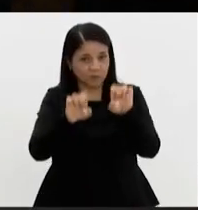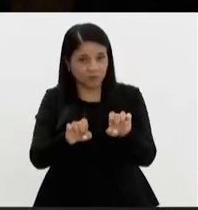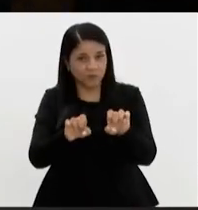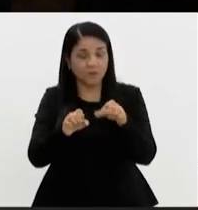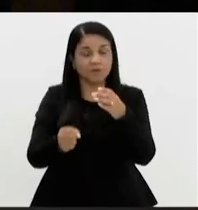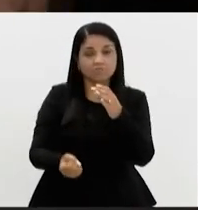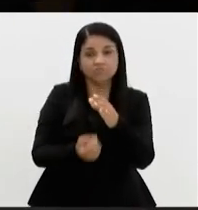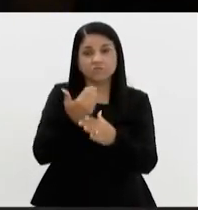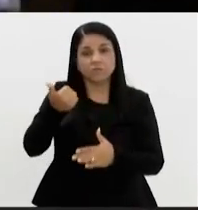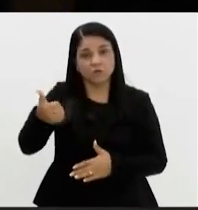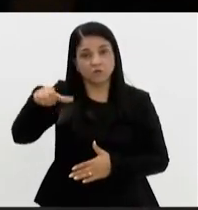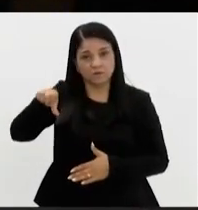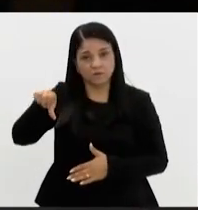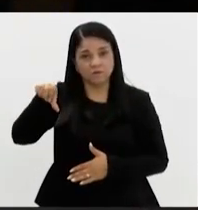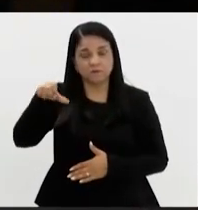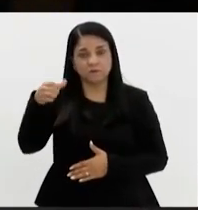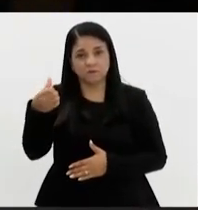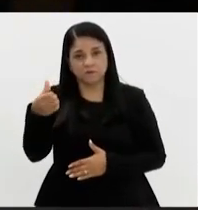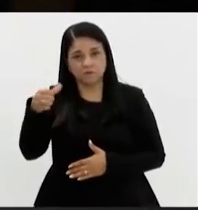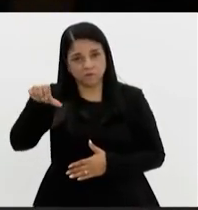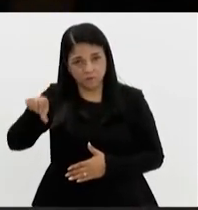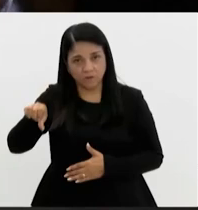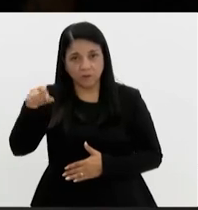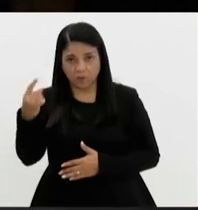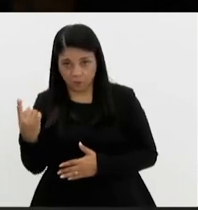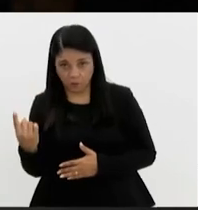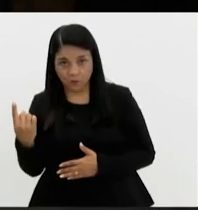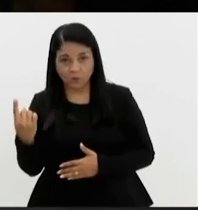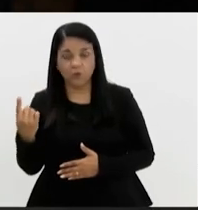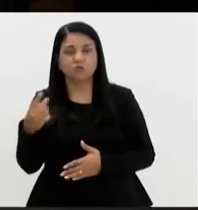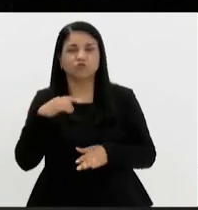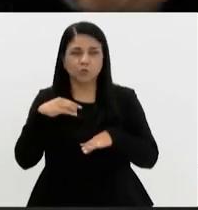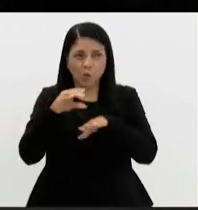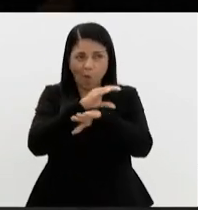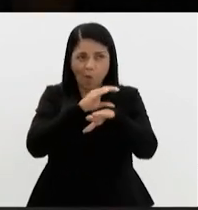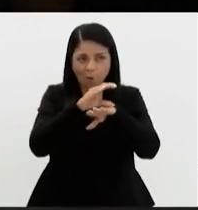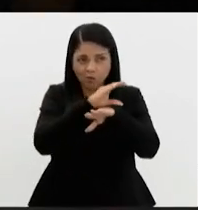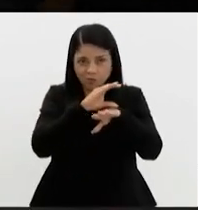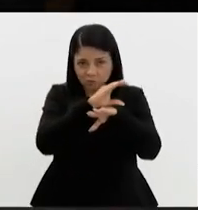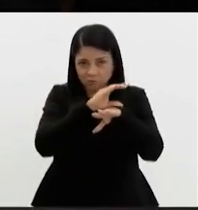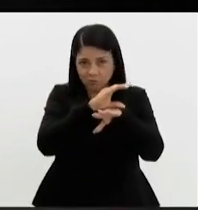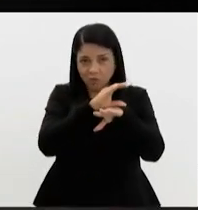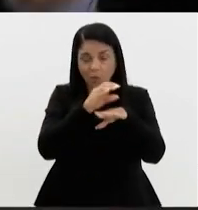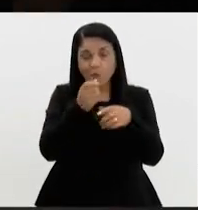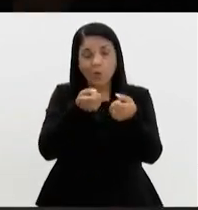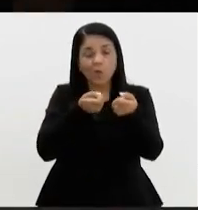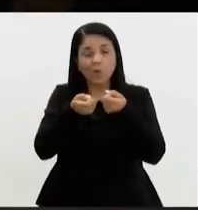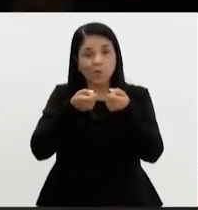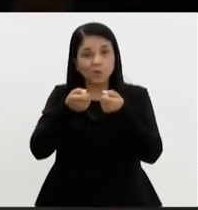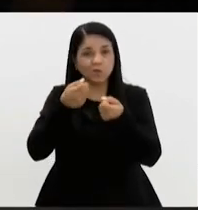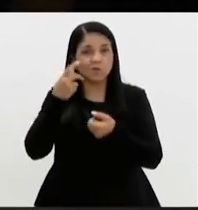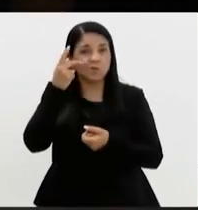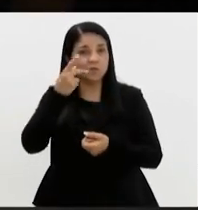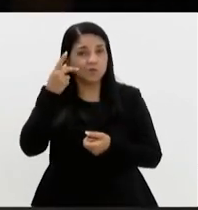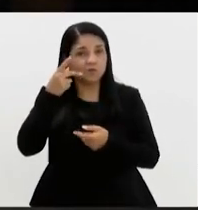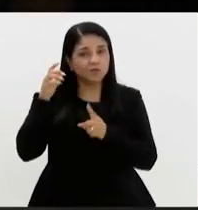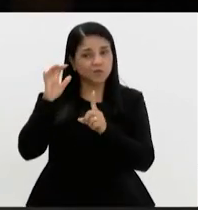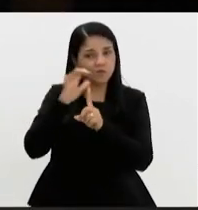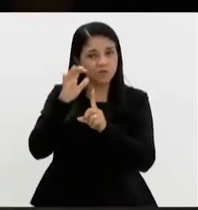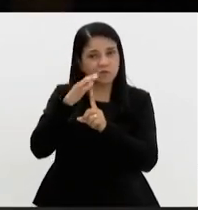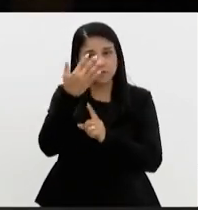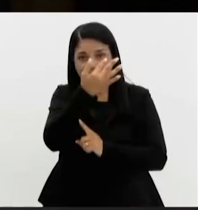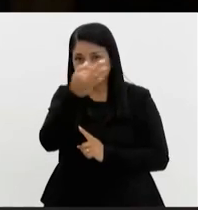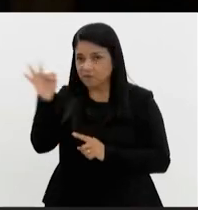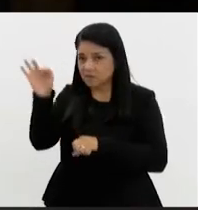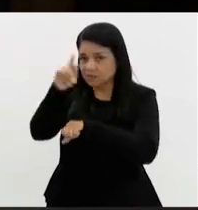1891 com a Constituição de 1891 nós tínhamos um controle político que era influência francesa na Constituição